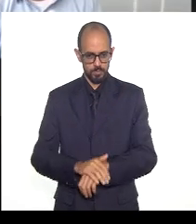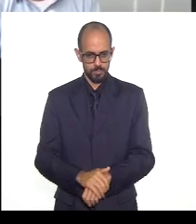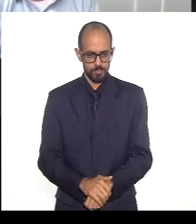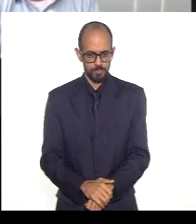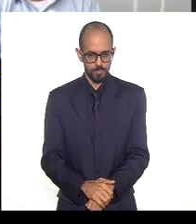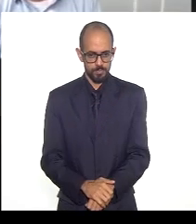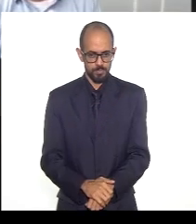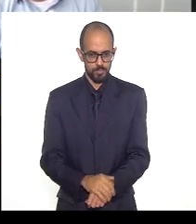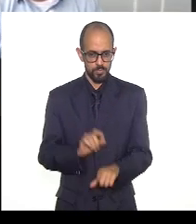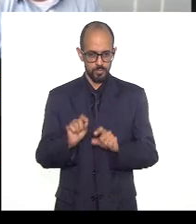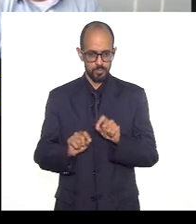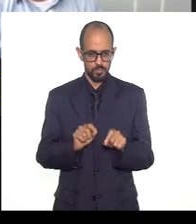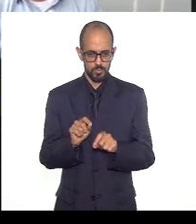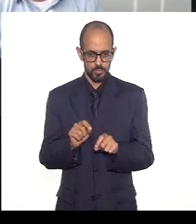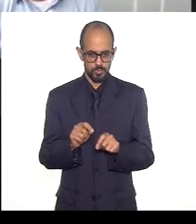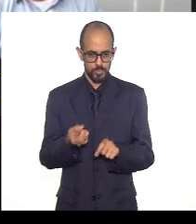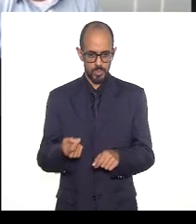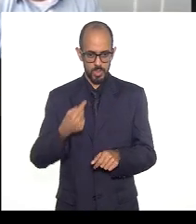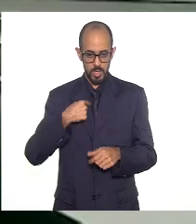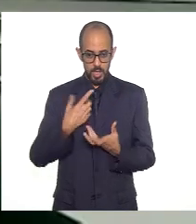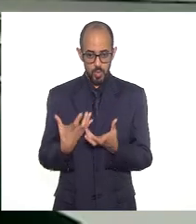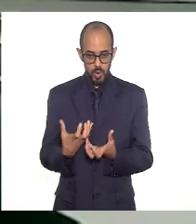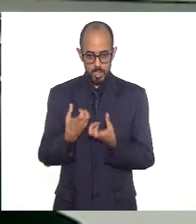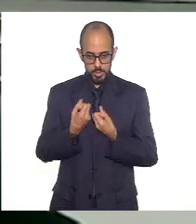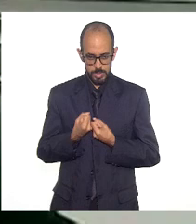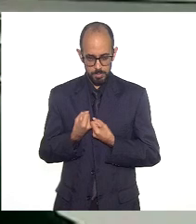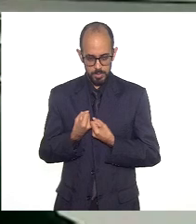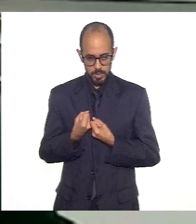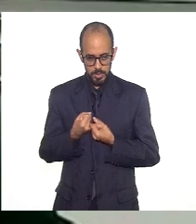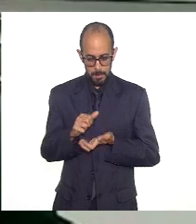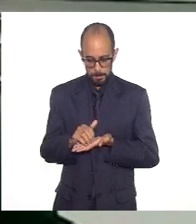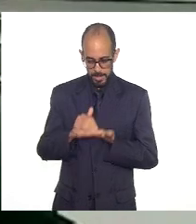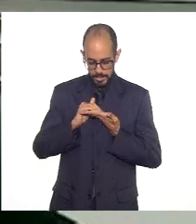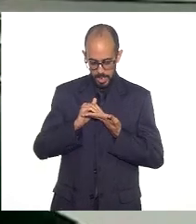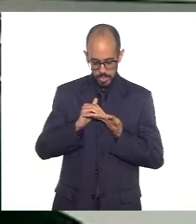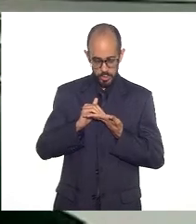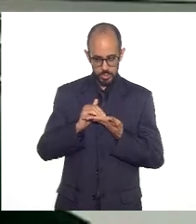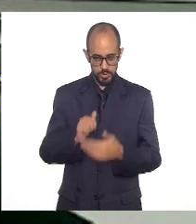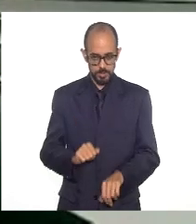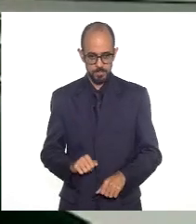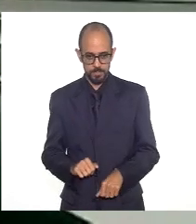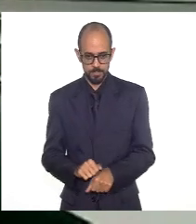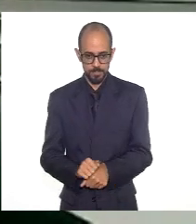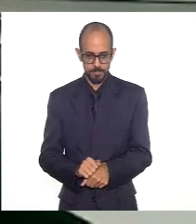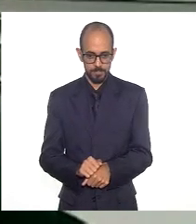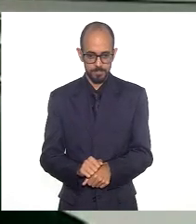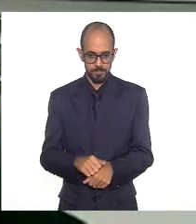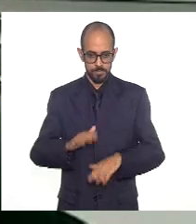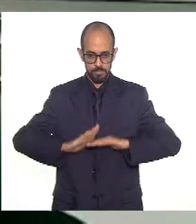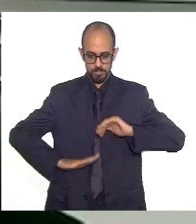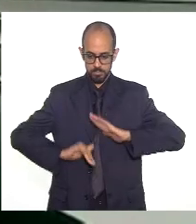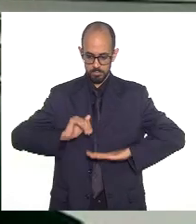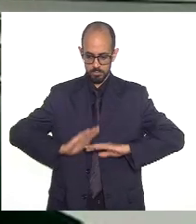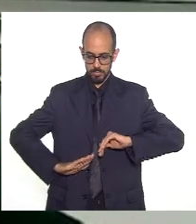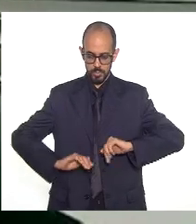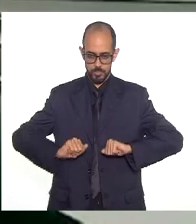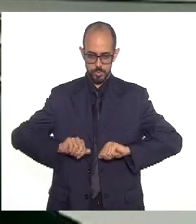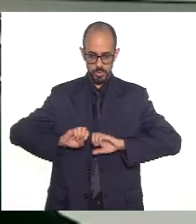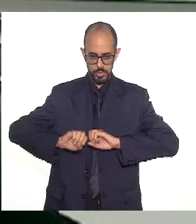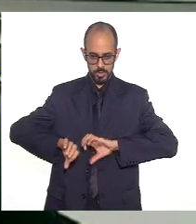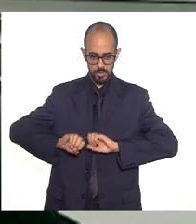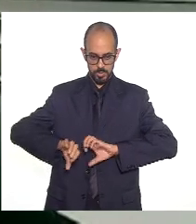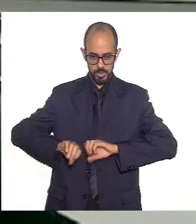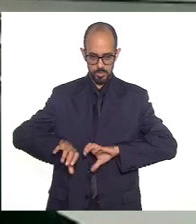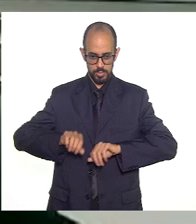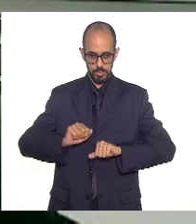É que eu recebi algumas mensagens de profissionais da